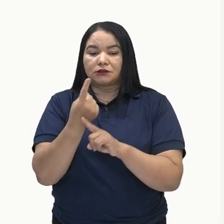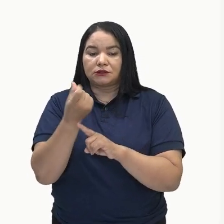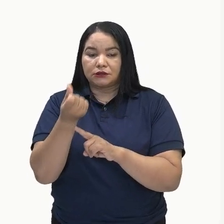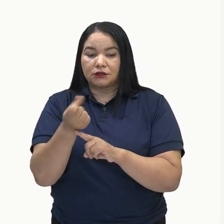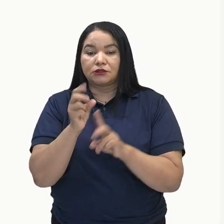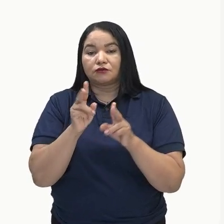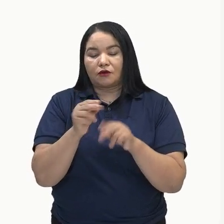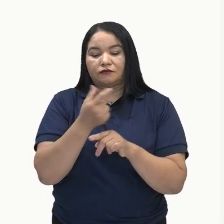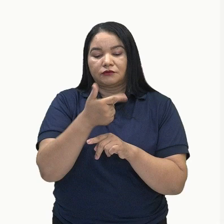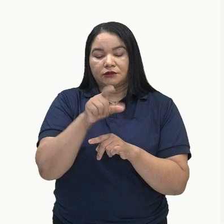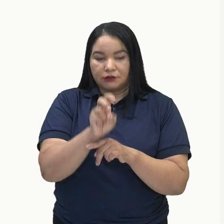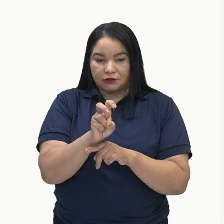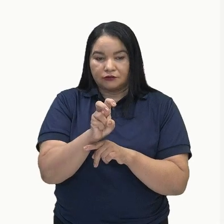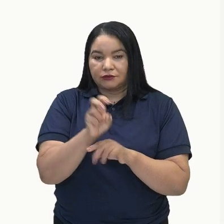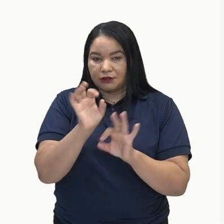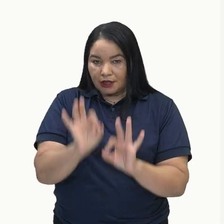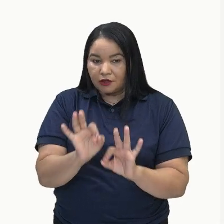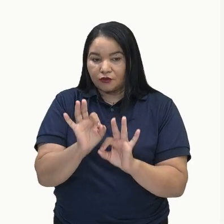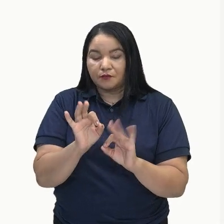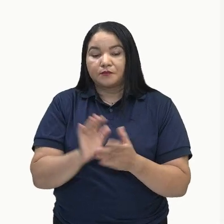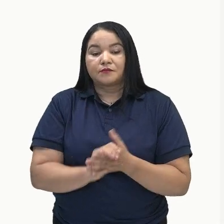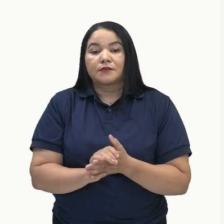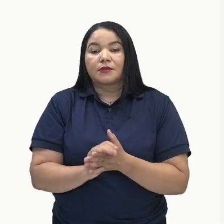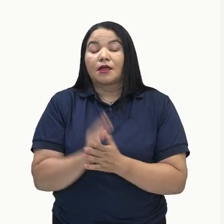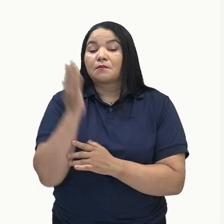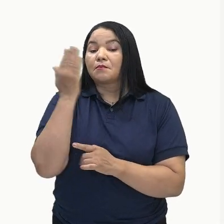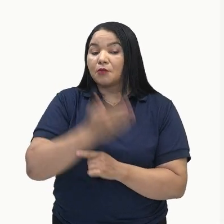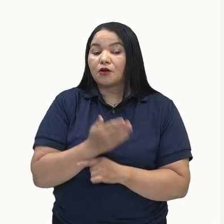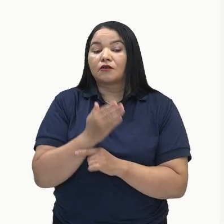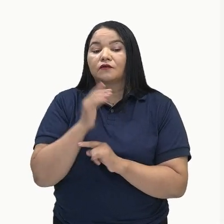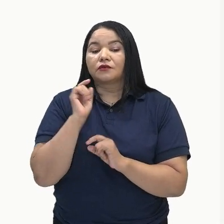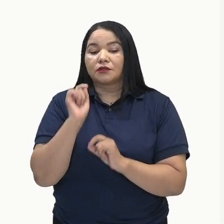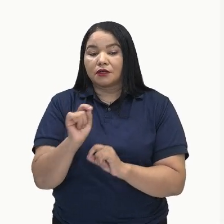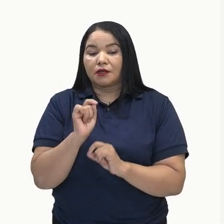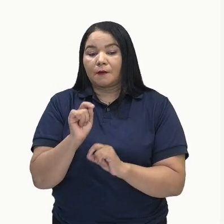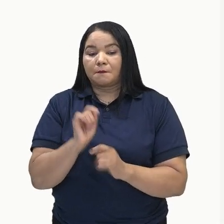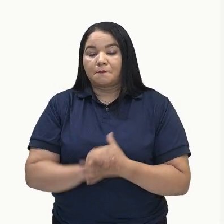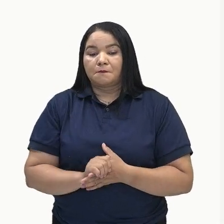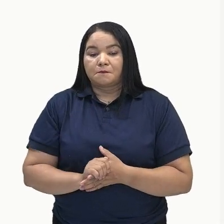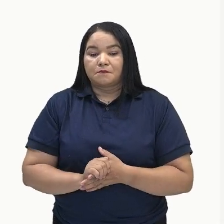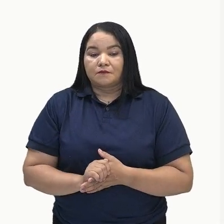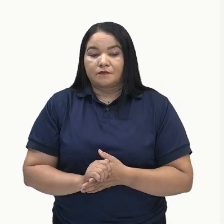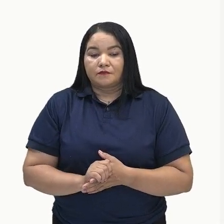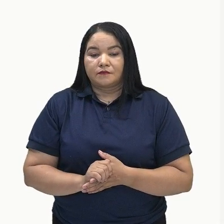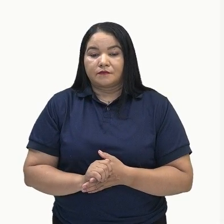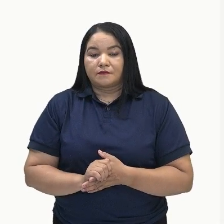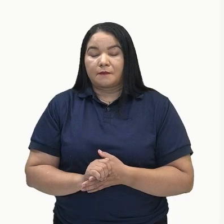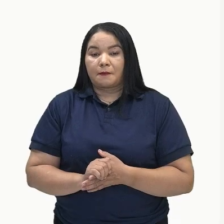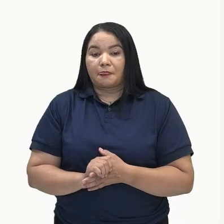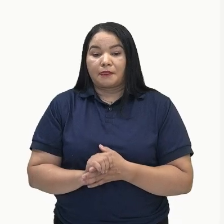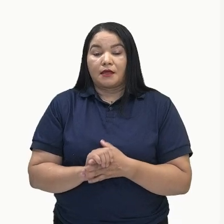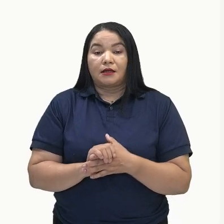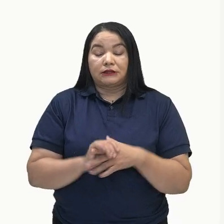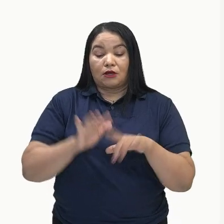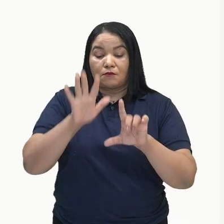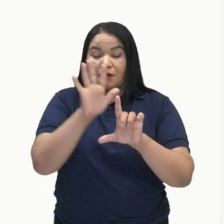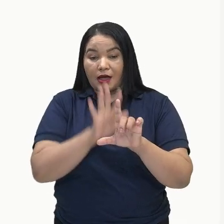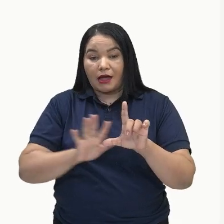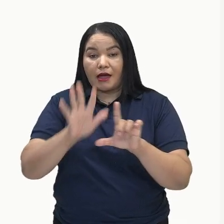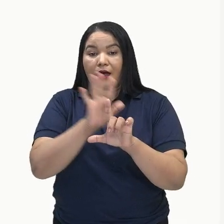a 25, certo? Isso é a prova, né, de que a área do quadrado